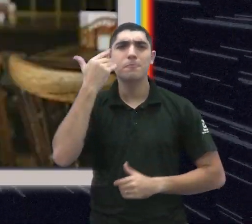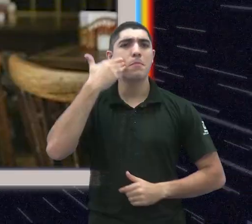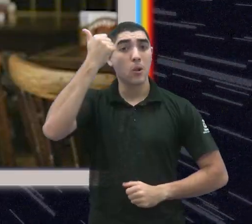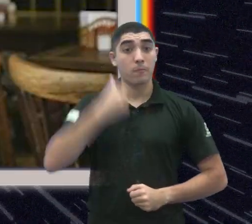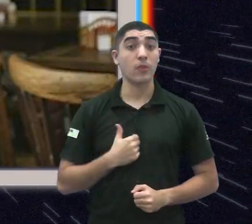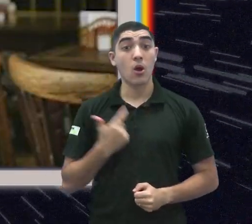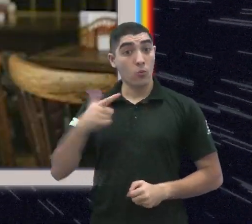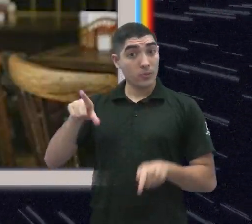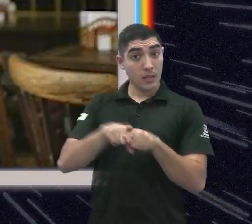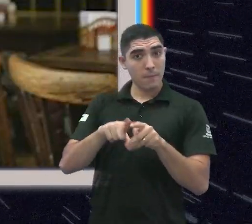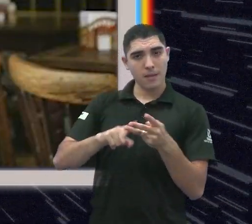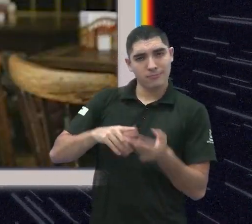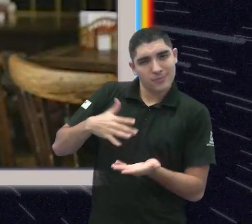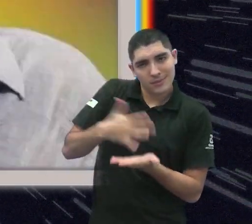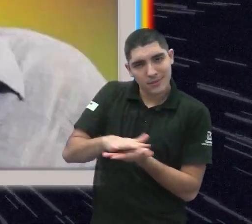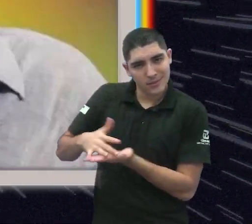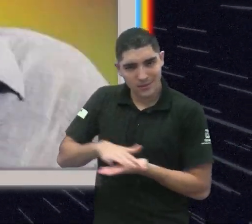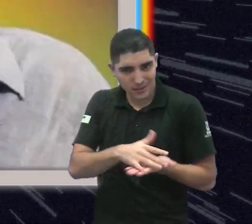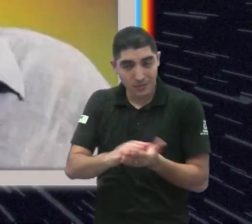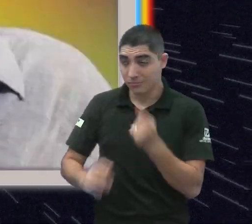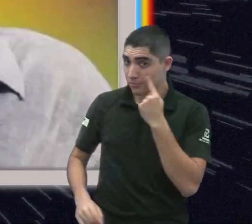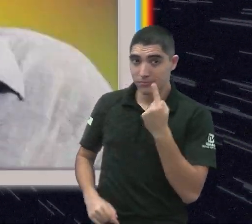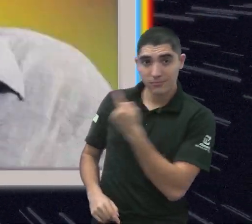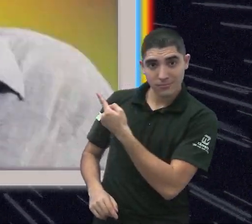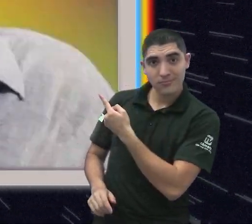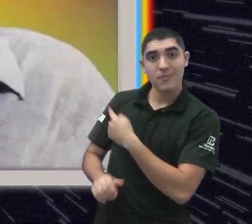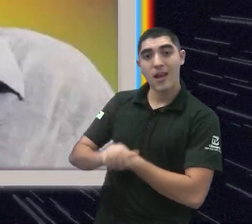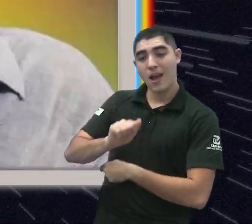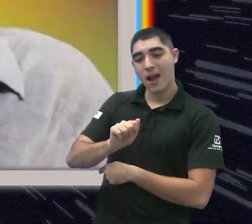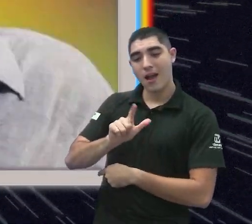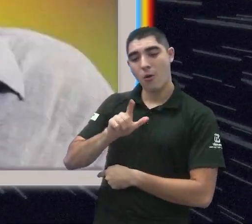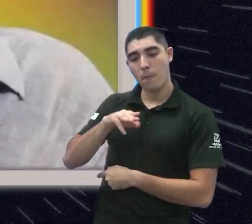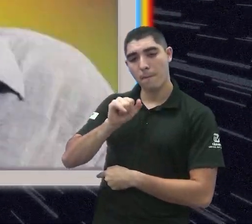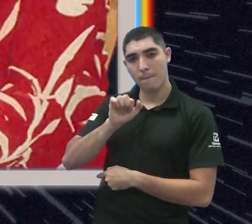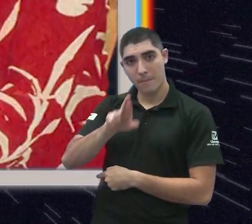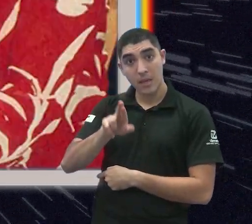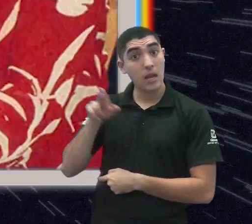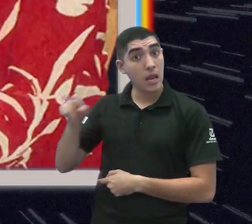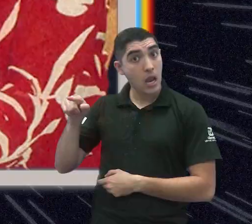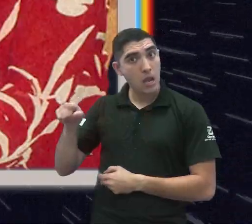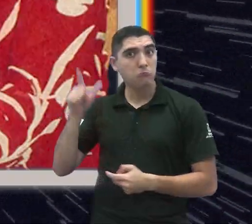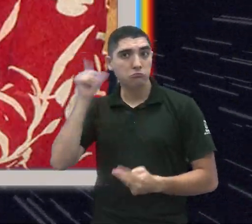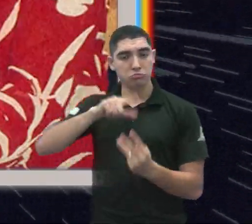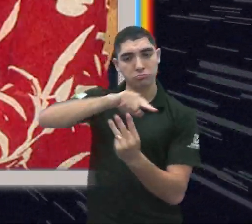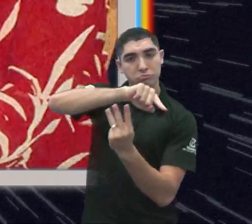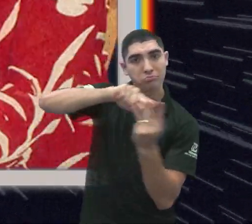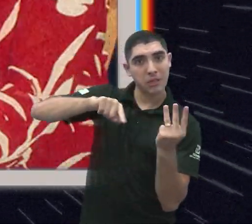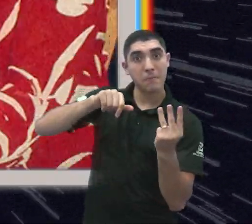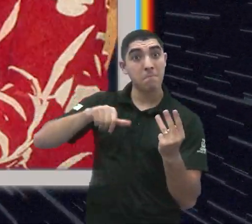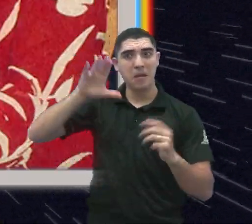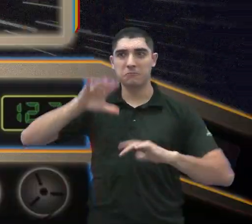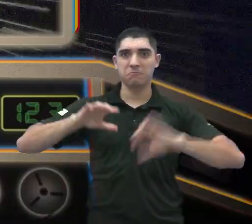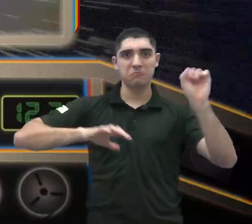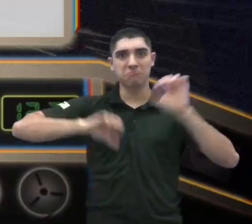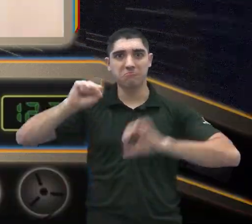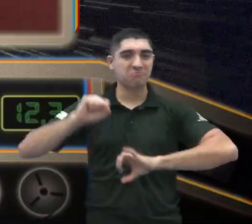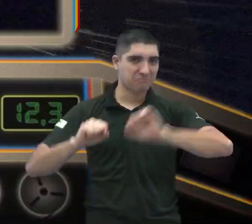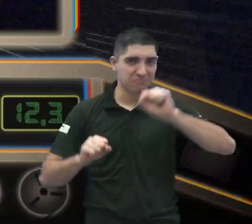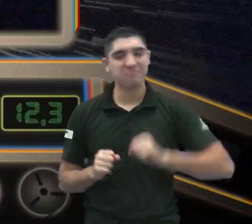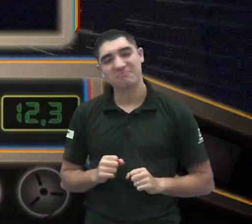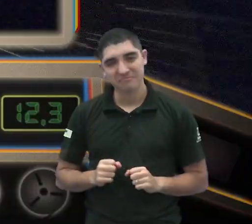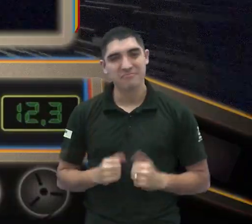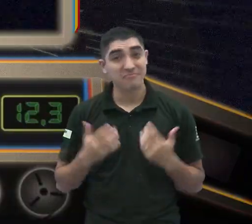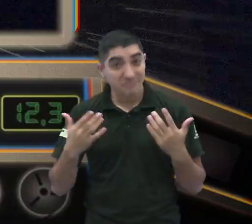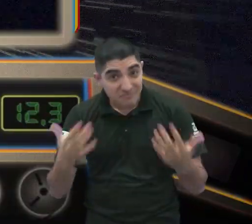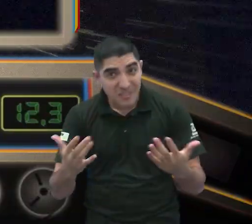Mordomia, de Ari do Cavaco e Gracinha, interpretada por Almir Guineto, fechou o pódio do festival. E